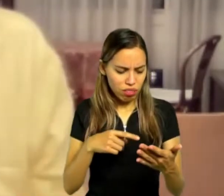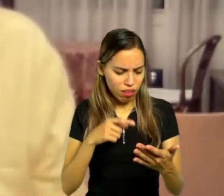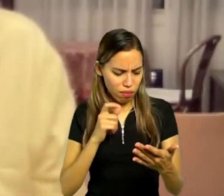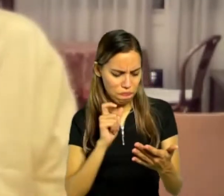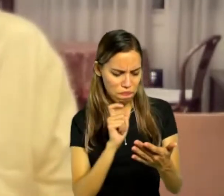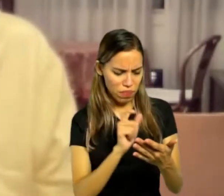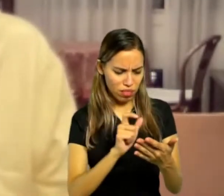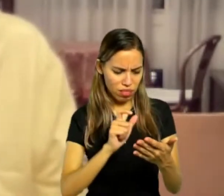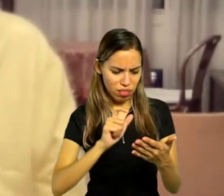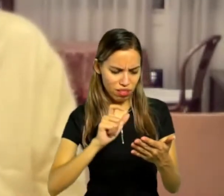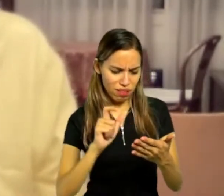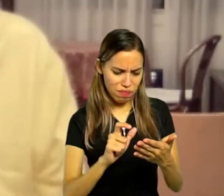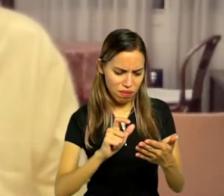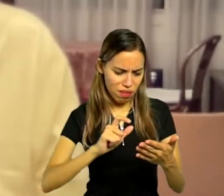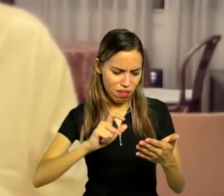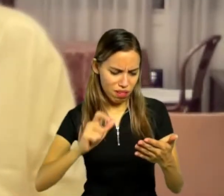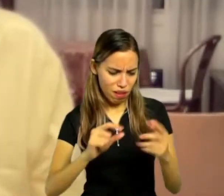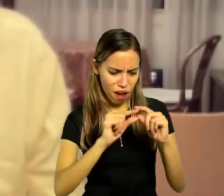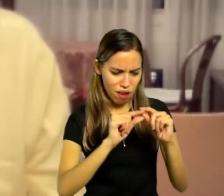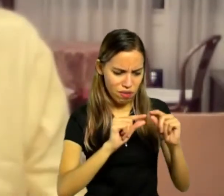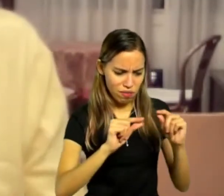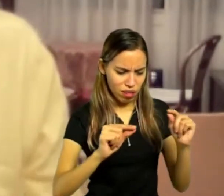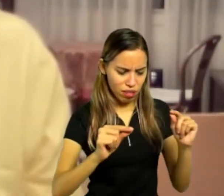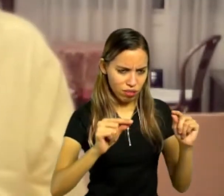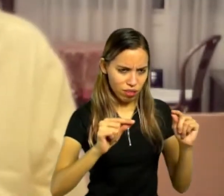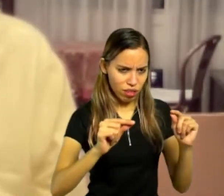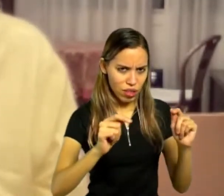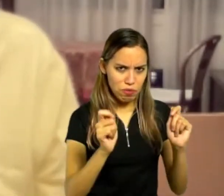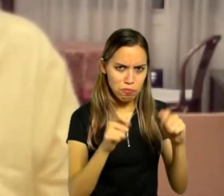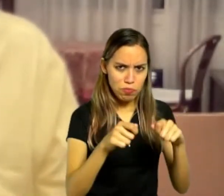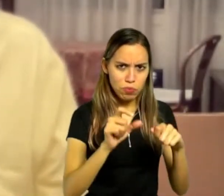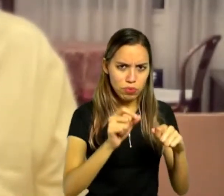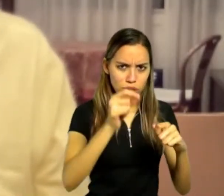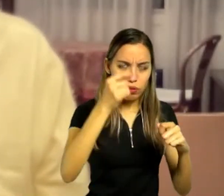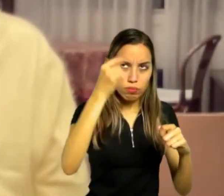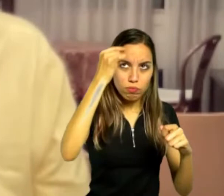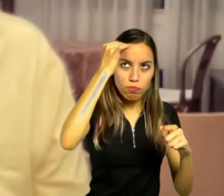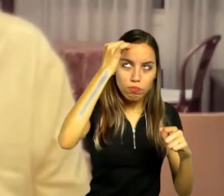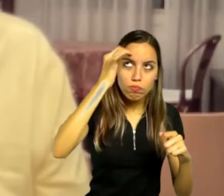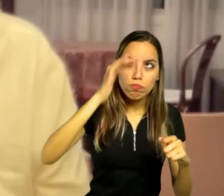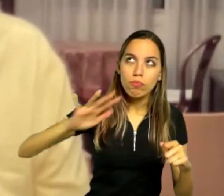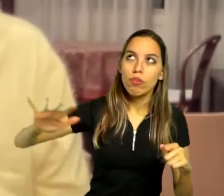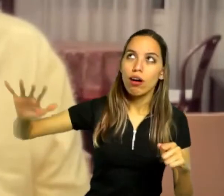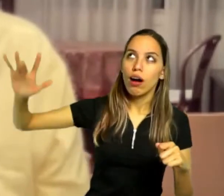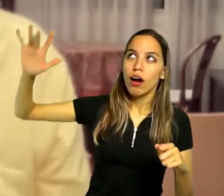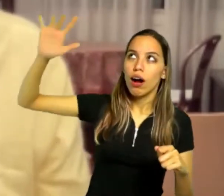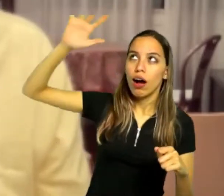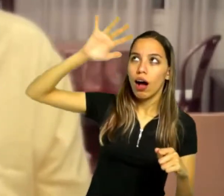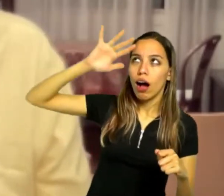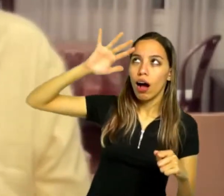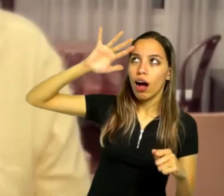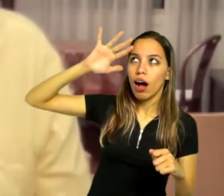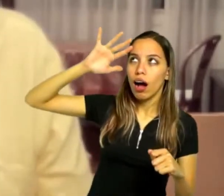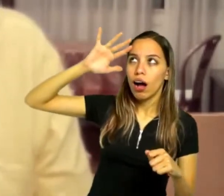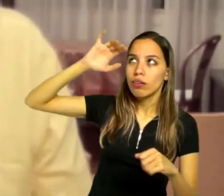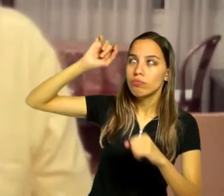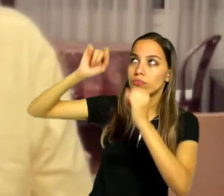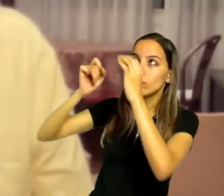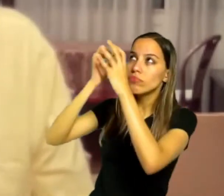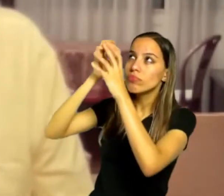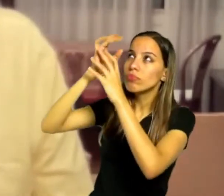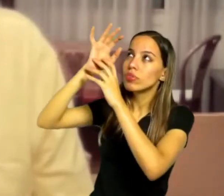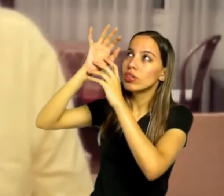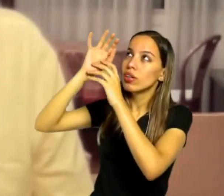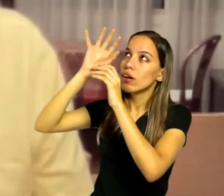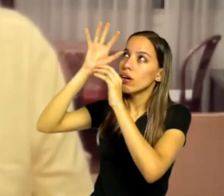criar imagens, sabe? Isso é o que me deixa mais encantado mesmo, né? E essa capacidade